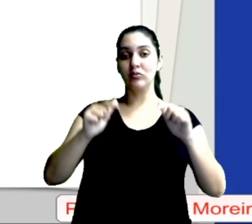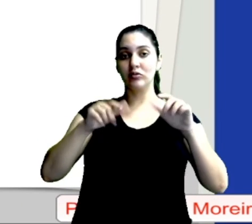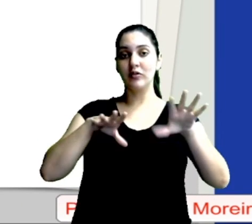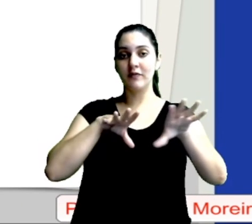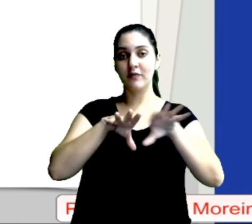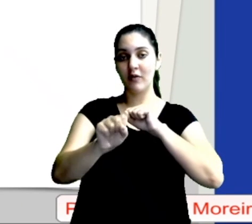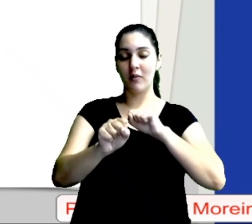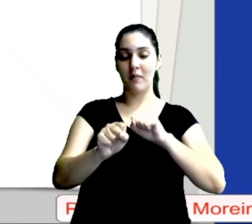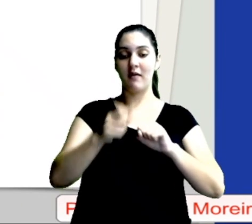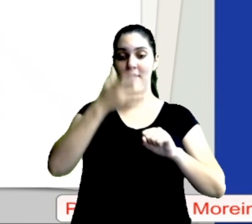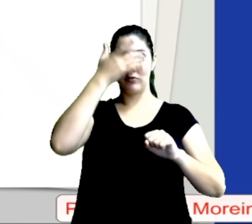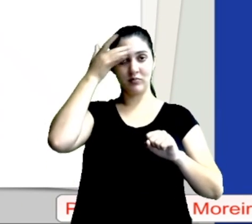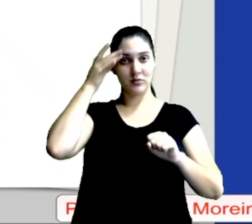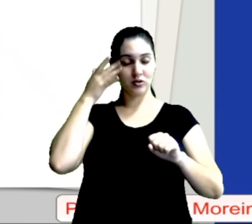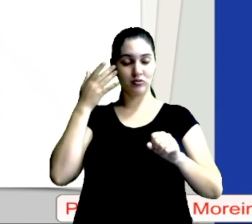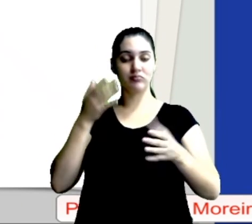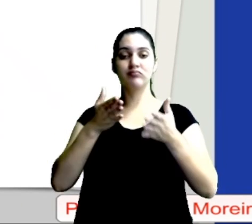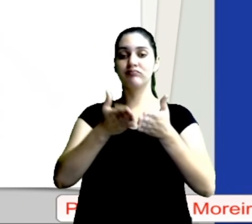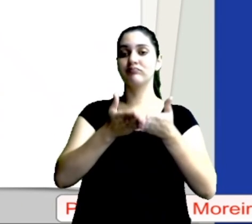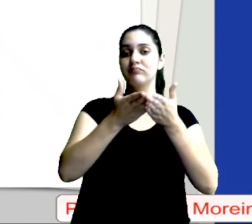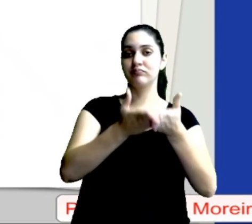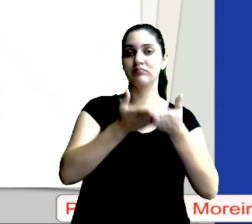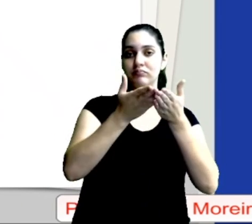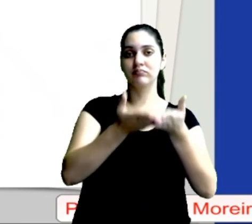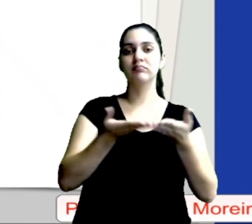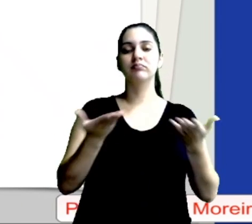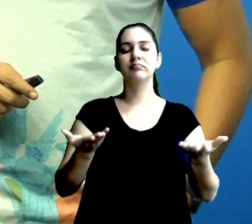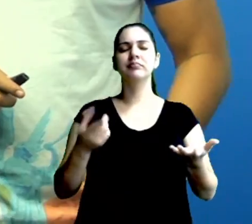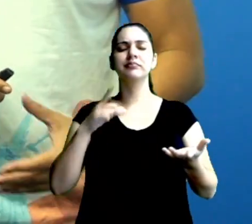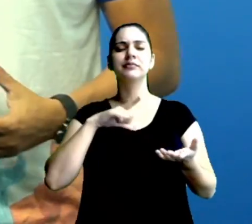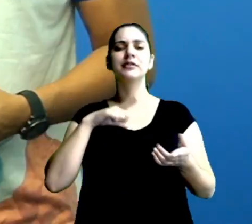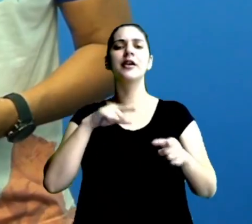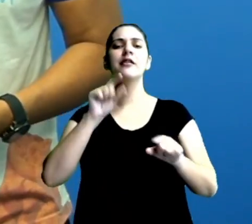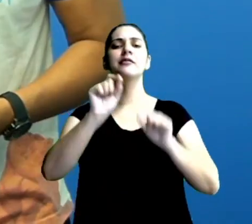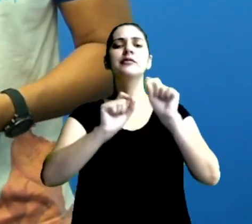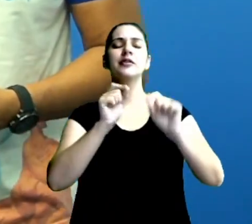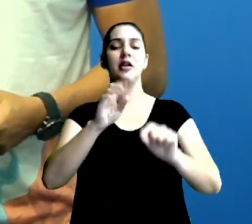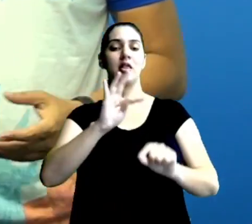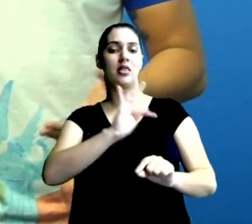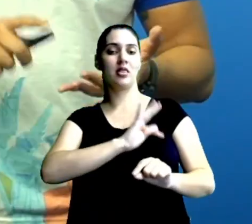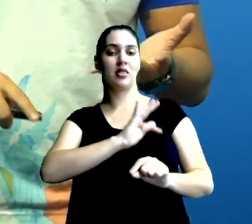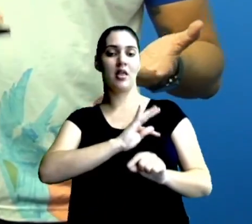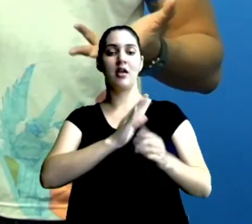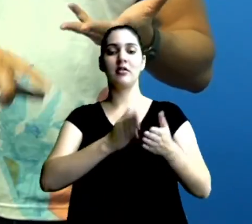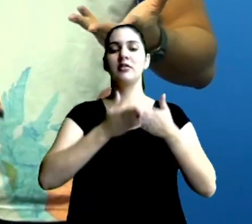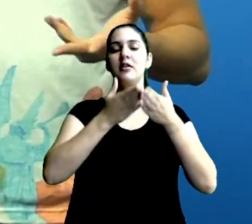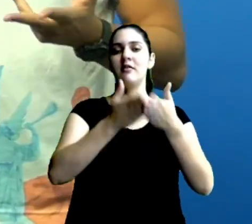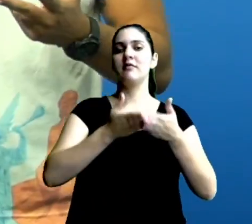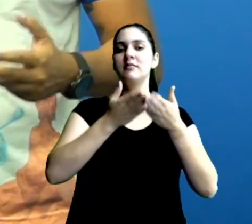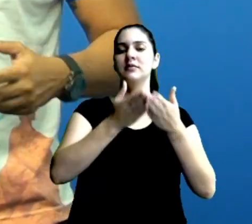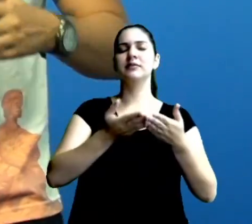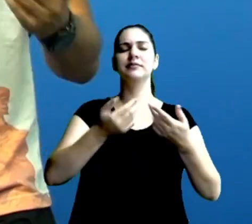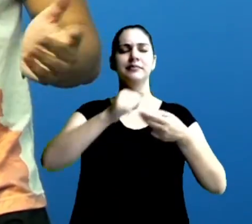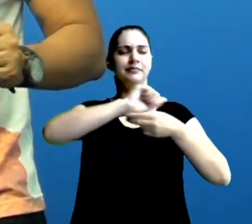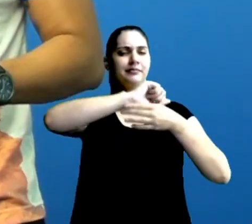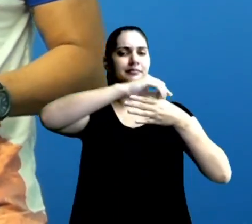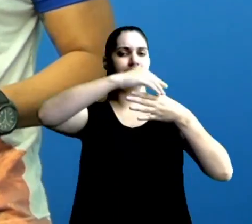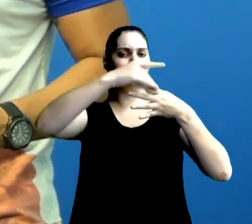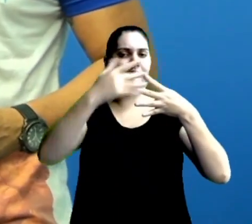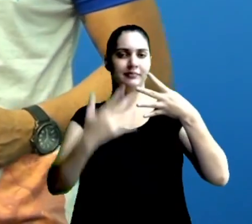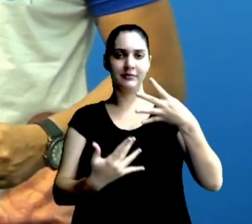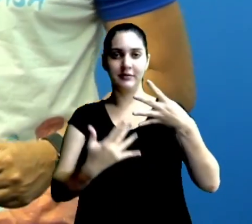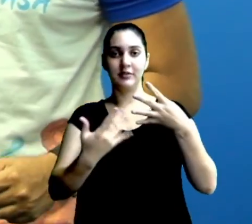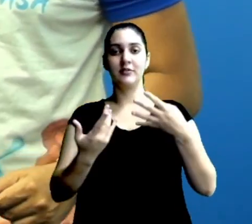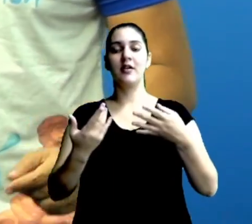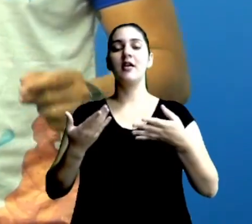formavam navegadores. Além disso, o desenvolvimento das técnicas de navegação, caravelas, bússola, astrolábio, tudo isso